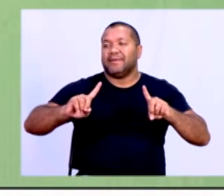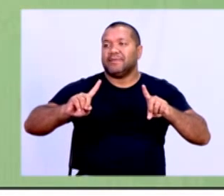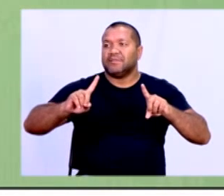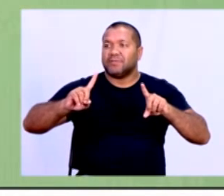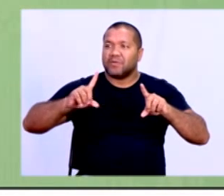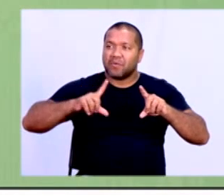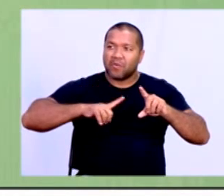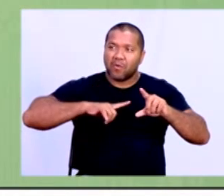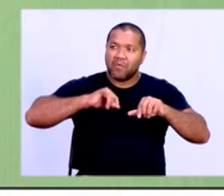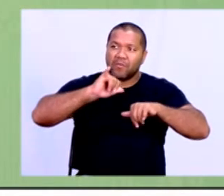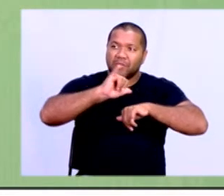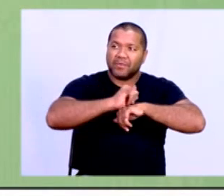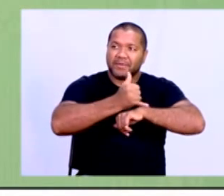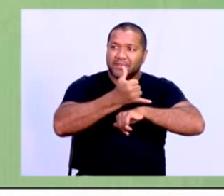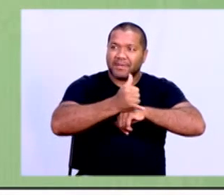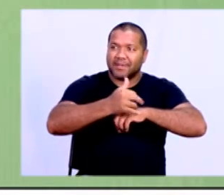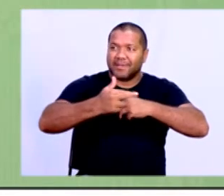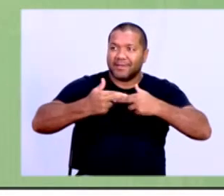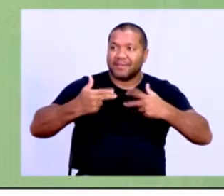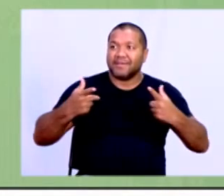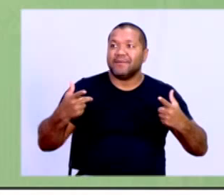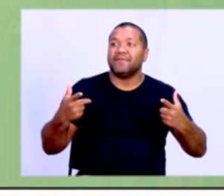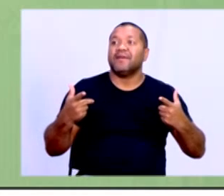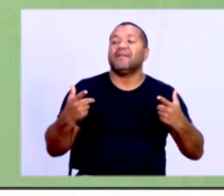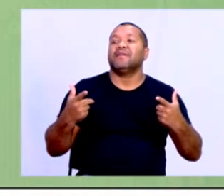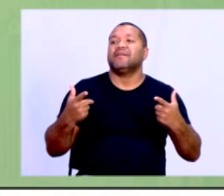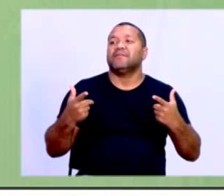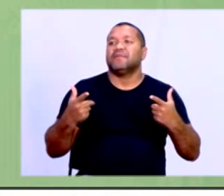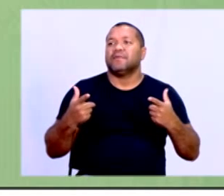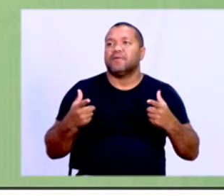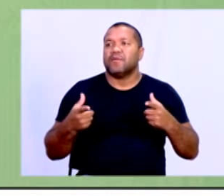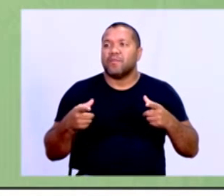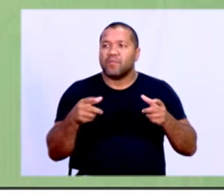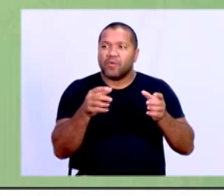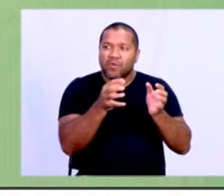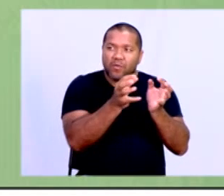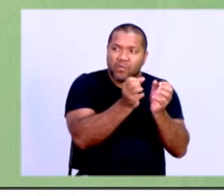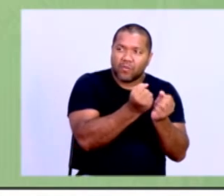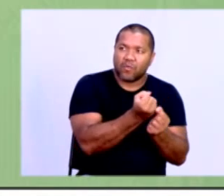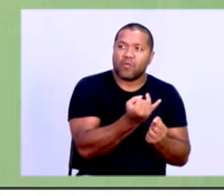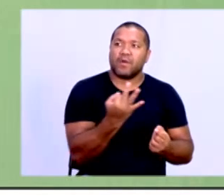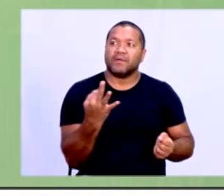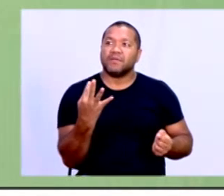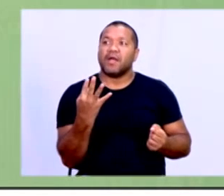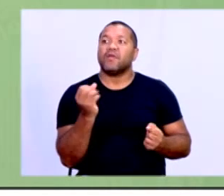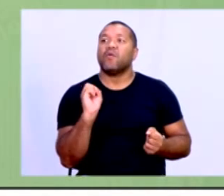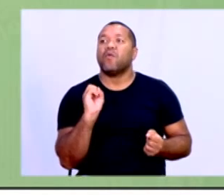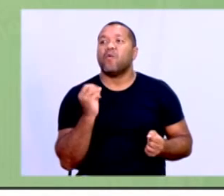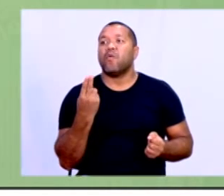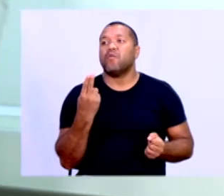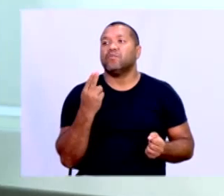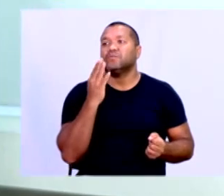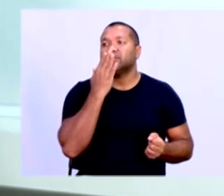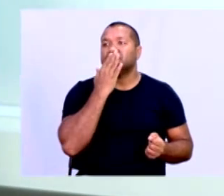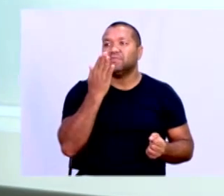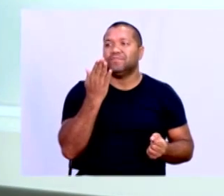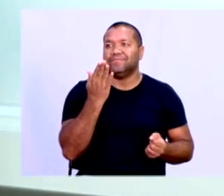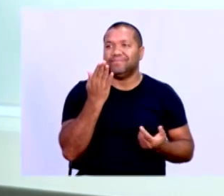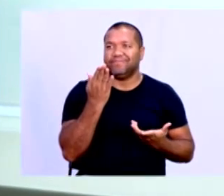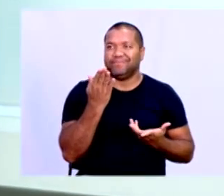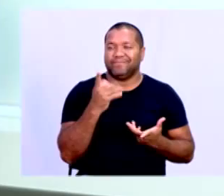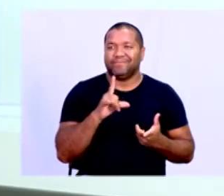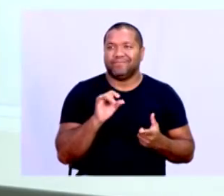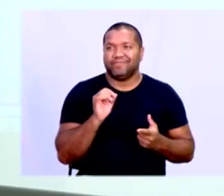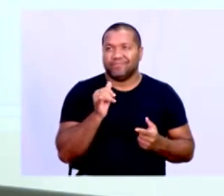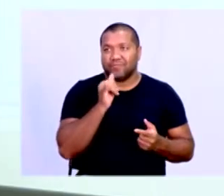parâmetros diferentes, por quantidade ou por tipo mesmo. Então, lembram da nossa